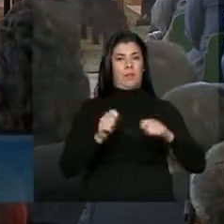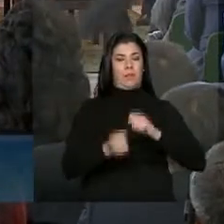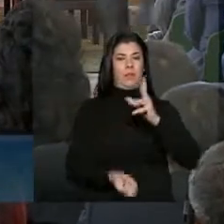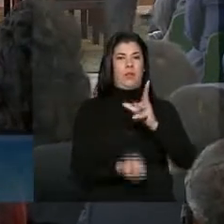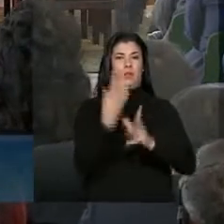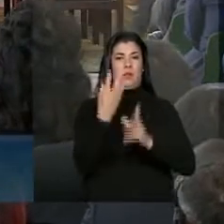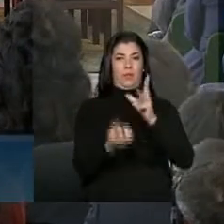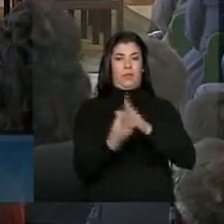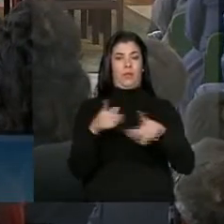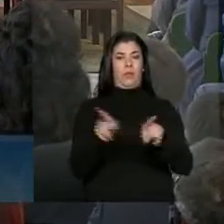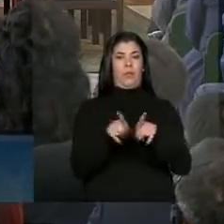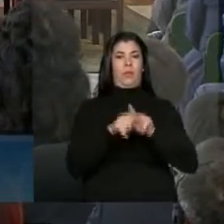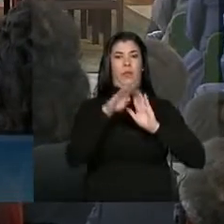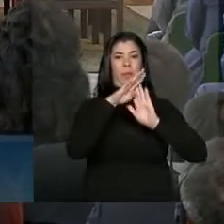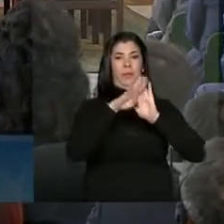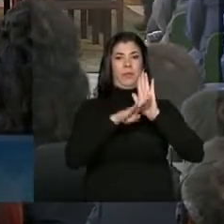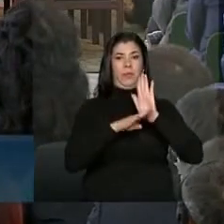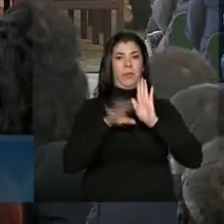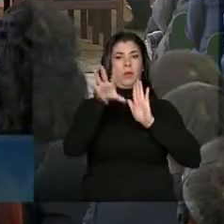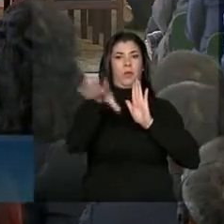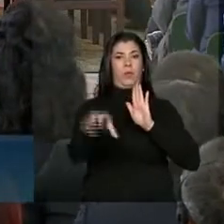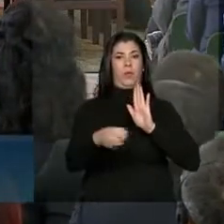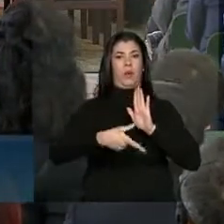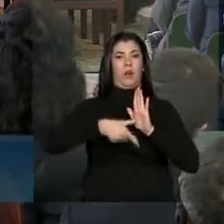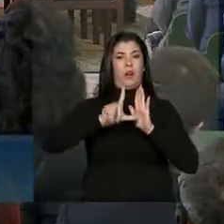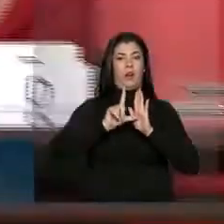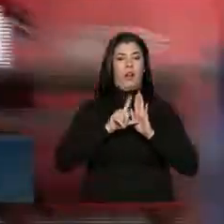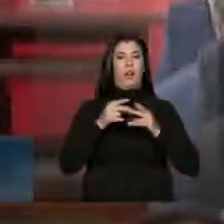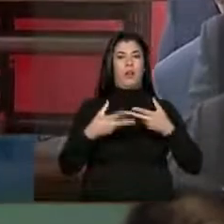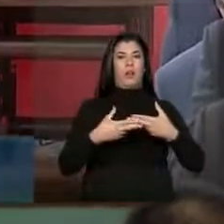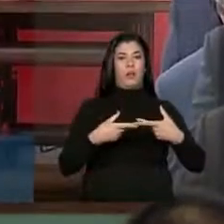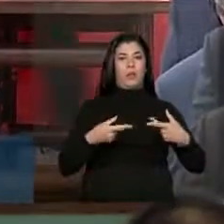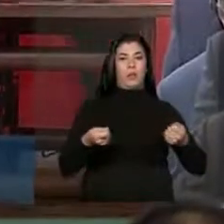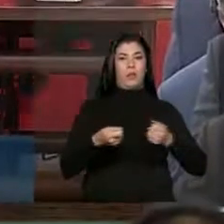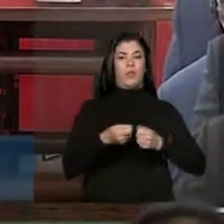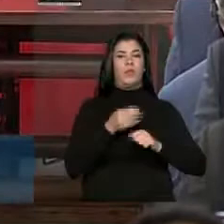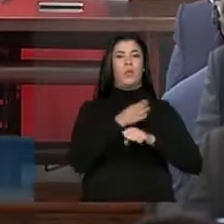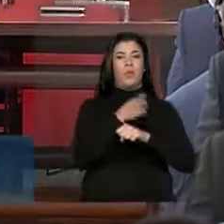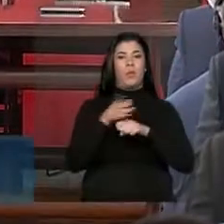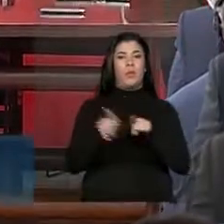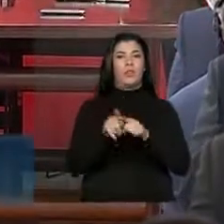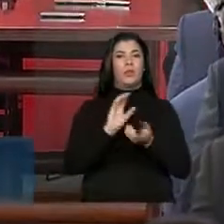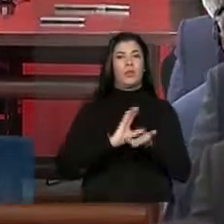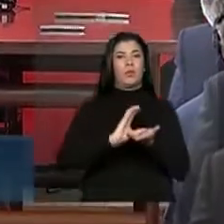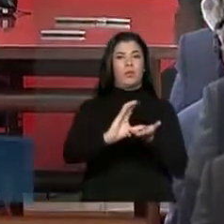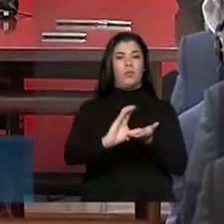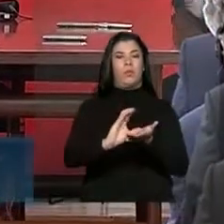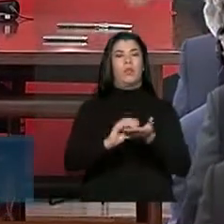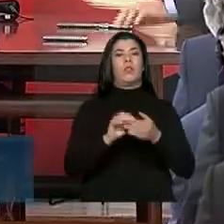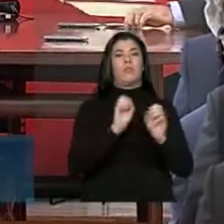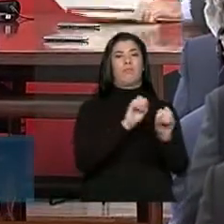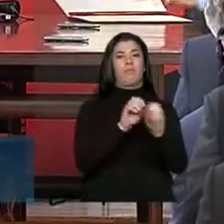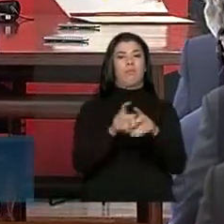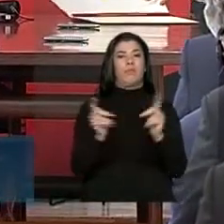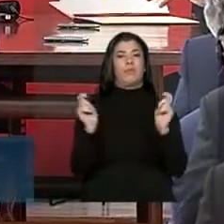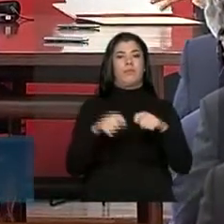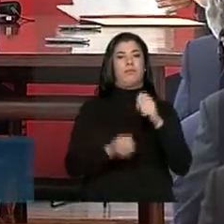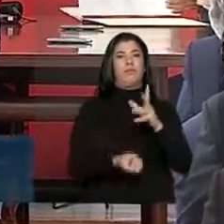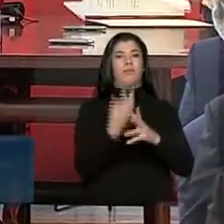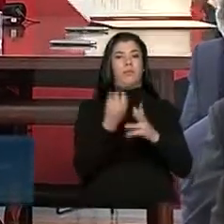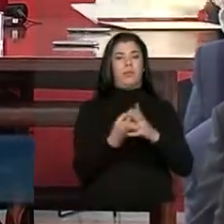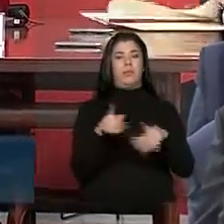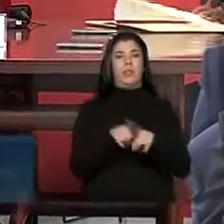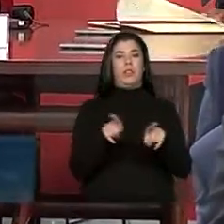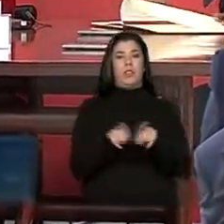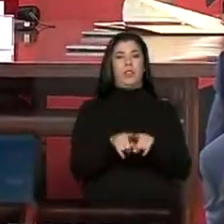produtiva e o programa de colheita precoce dos investimentos e cooperações na área de capacidade produtiva entre